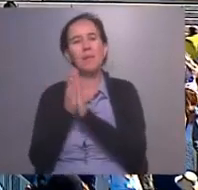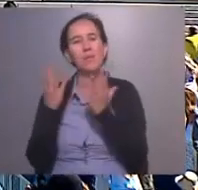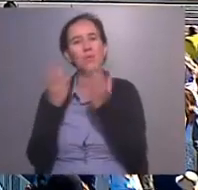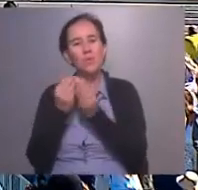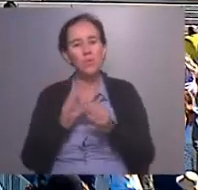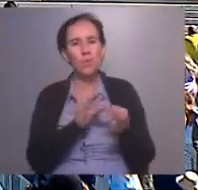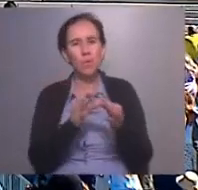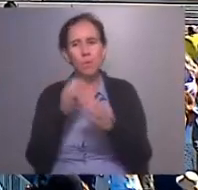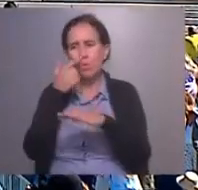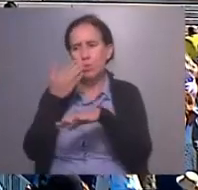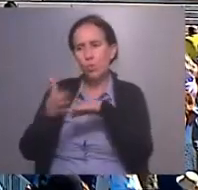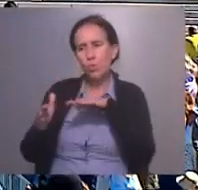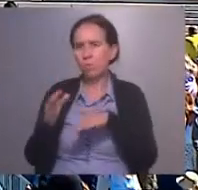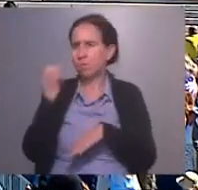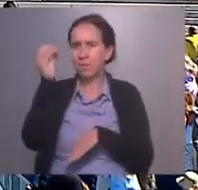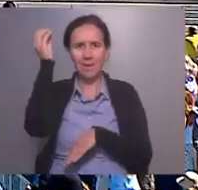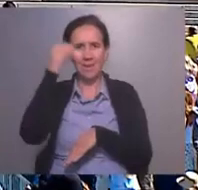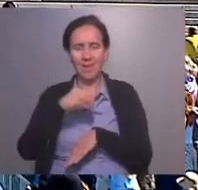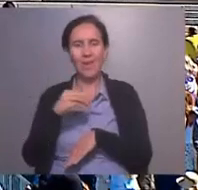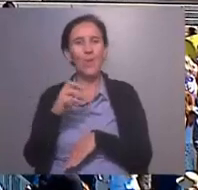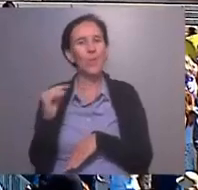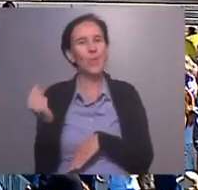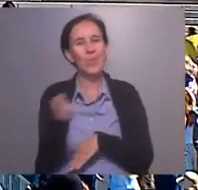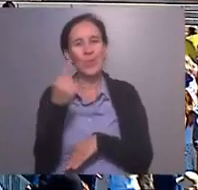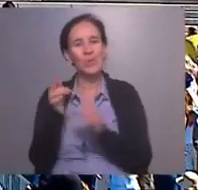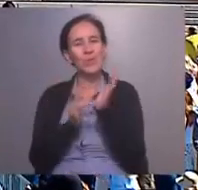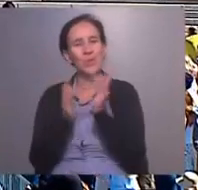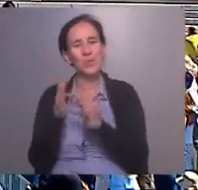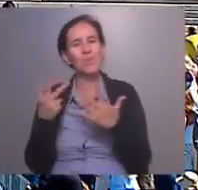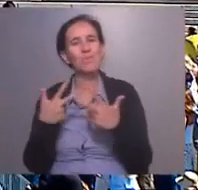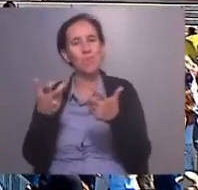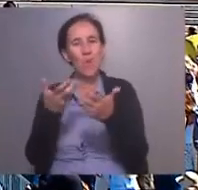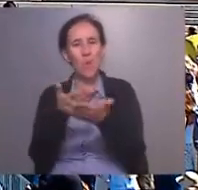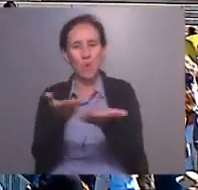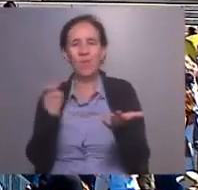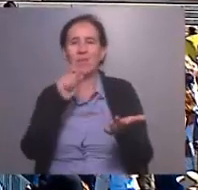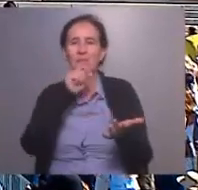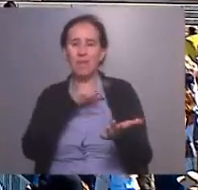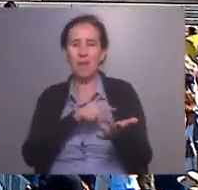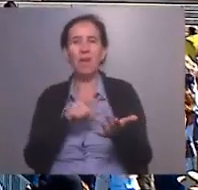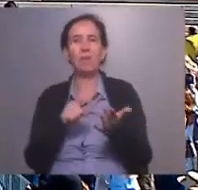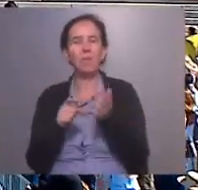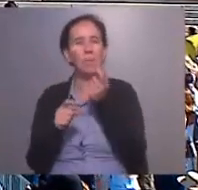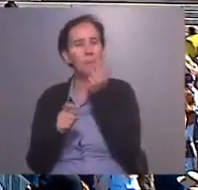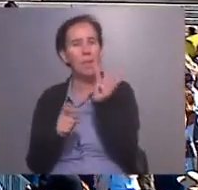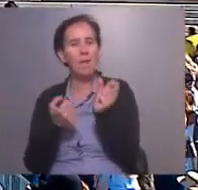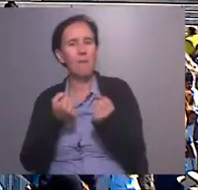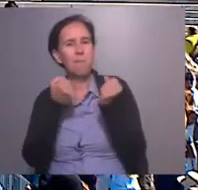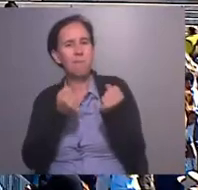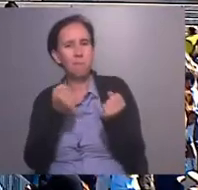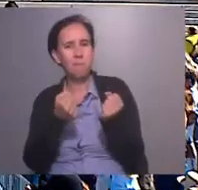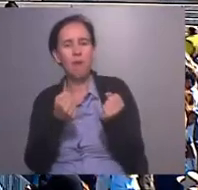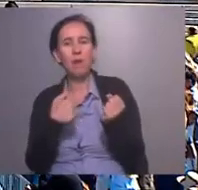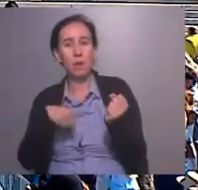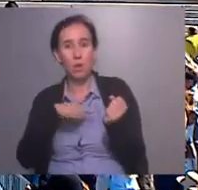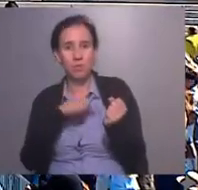Deus. Todos podem escutar Jesus, que nos cura da surdez à palavra, para